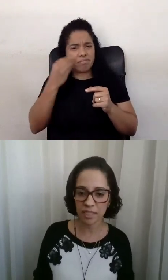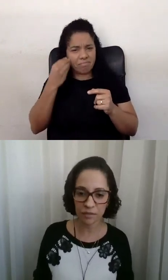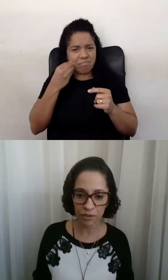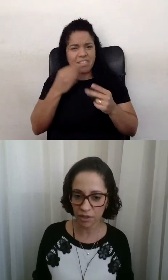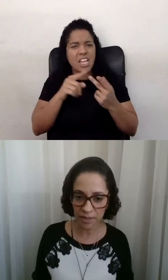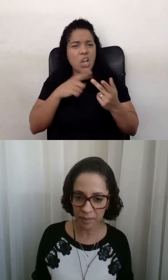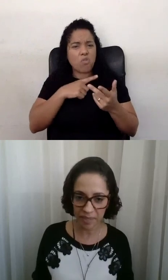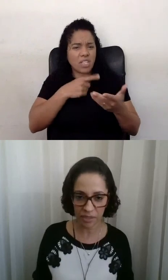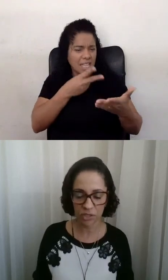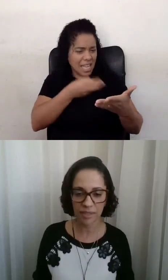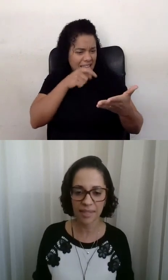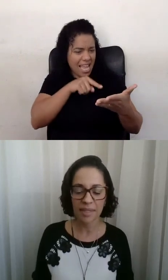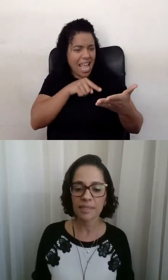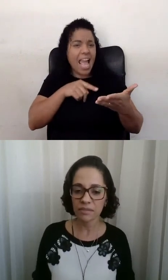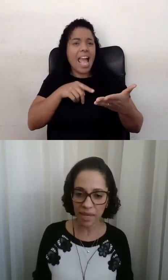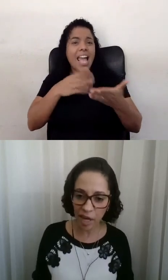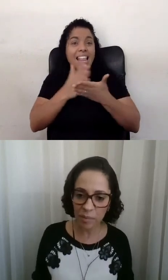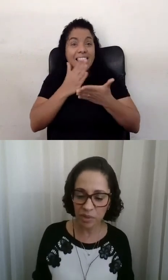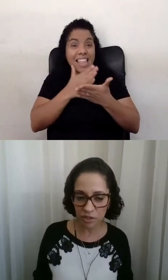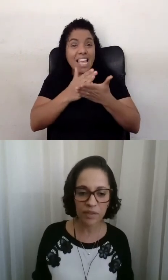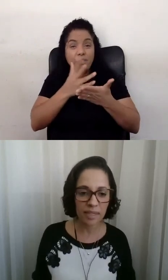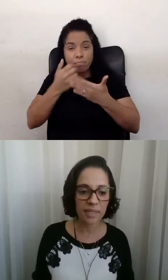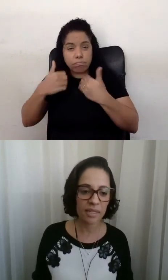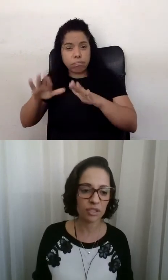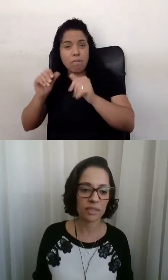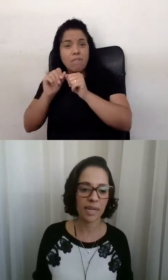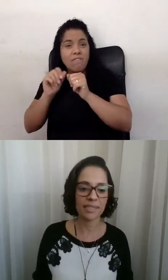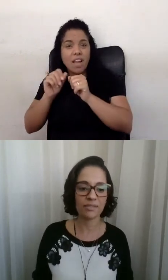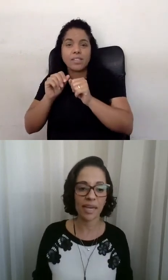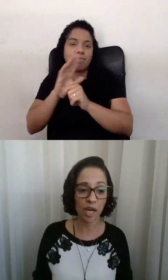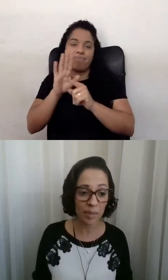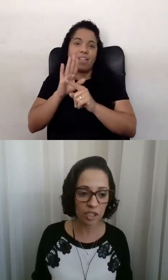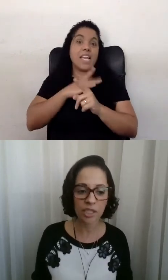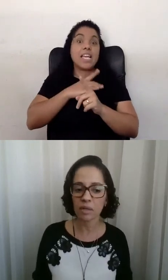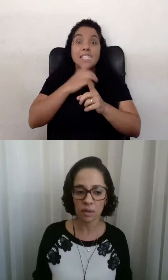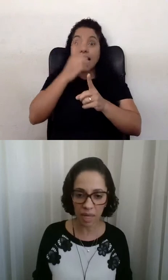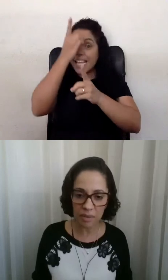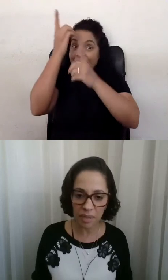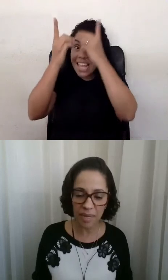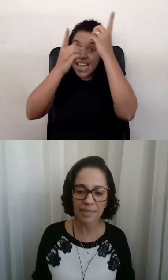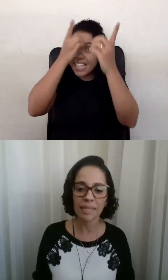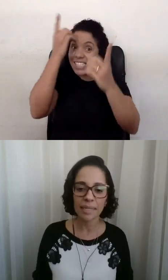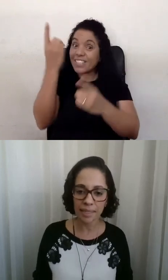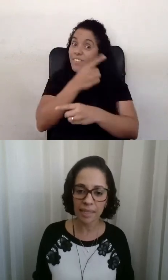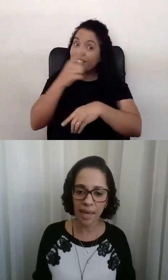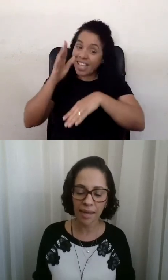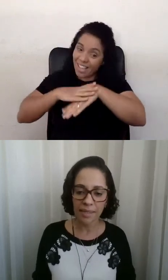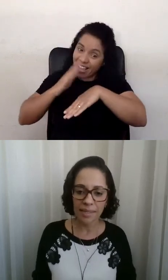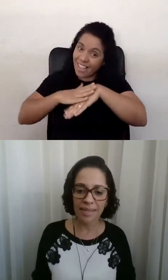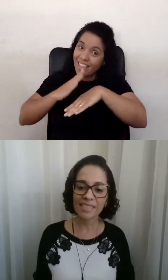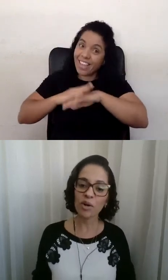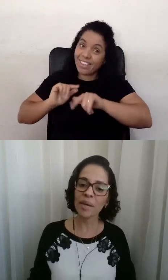do livro e coloca em prática, né? Por isso que eu falei da criatividade, você vai realmente ter que colocar a mão na massa e